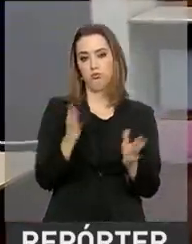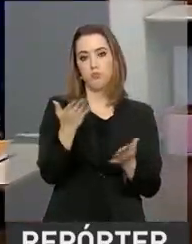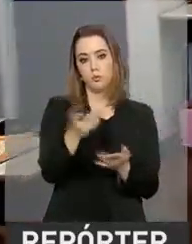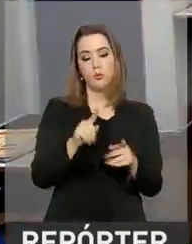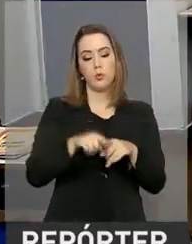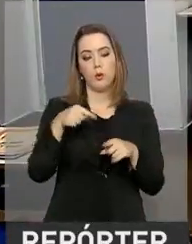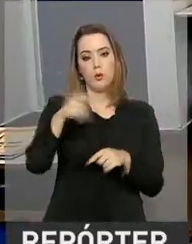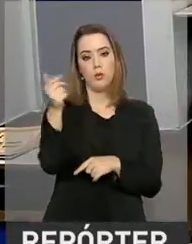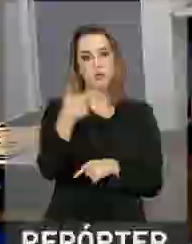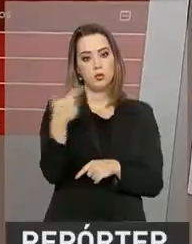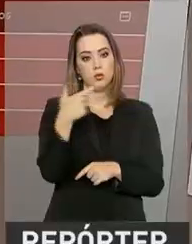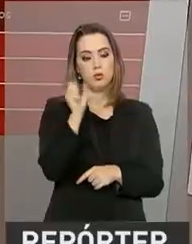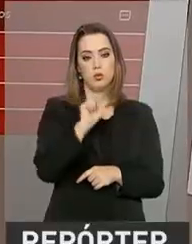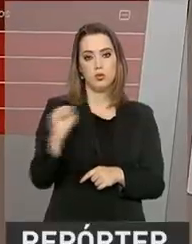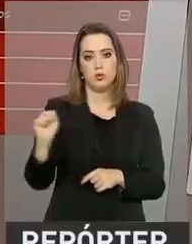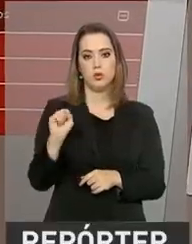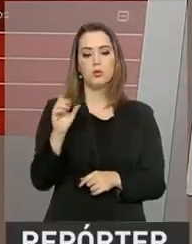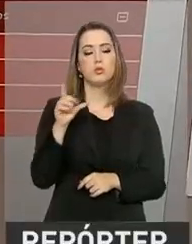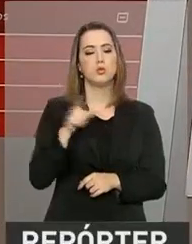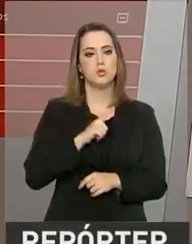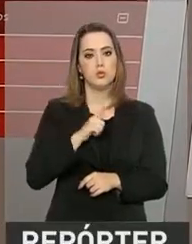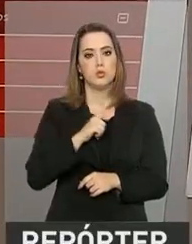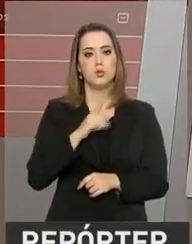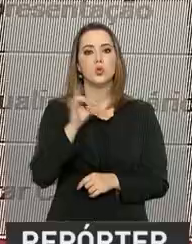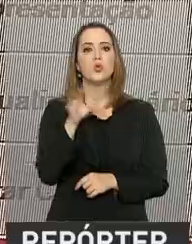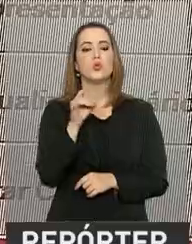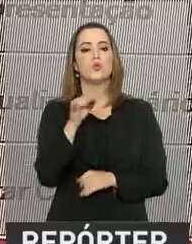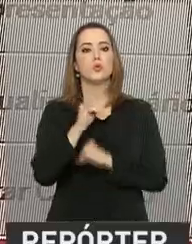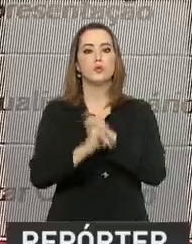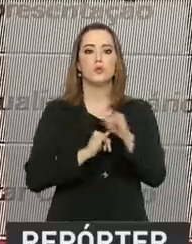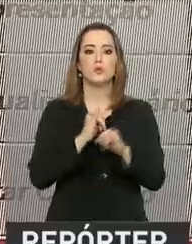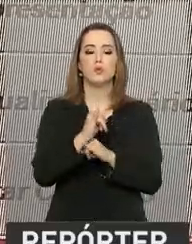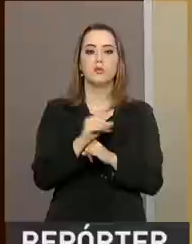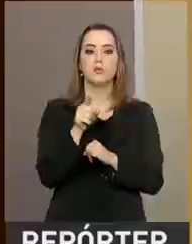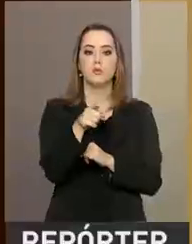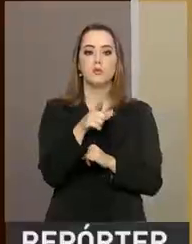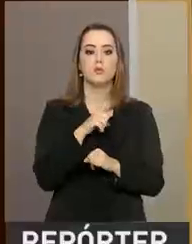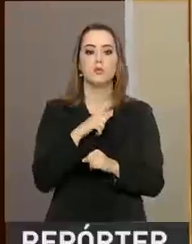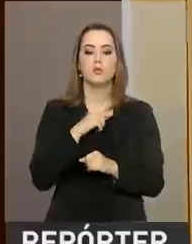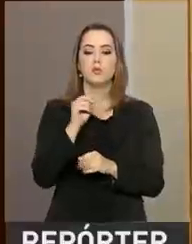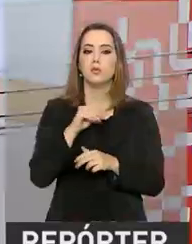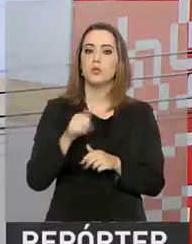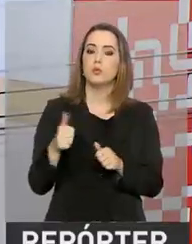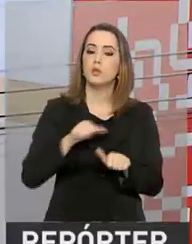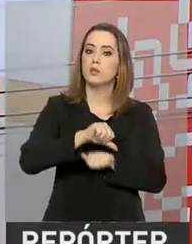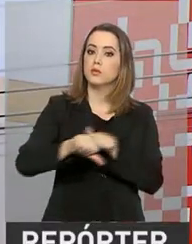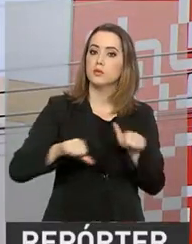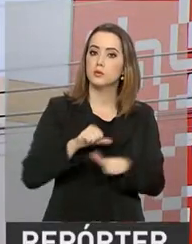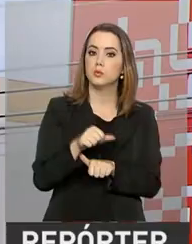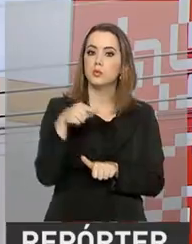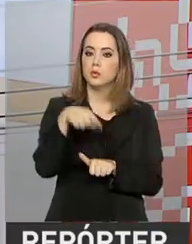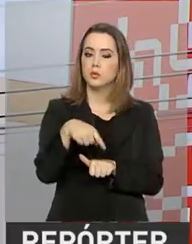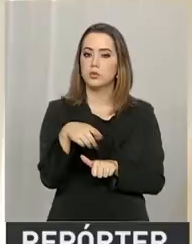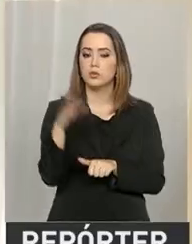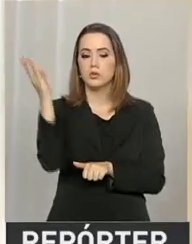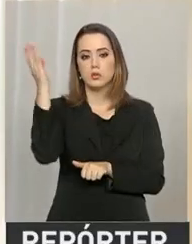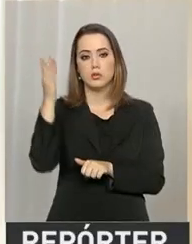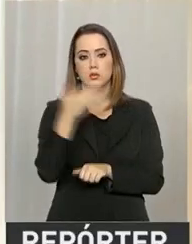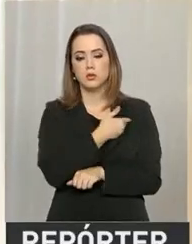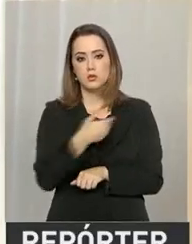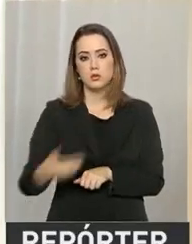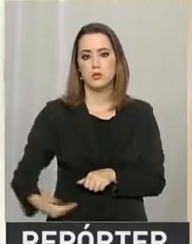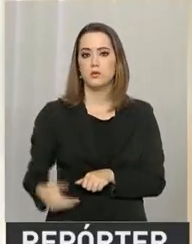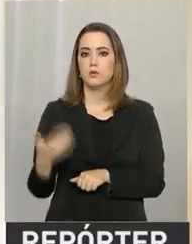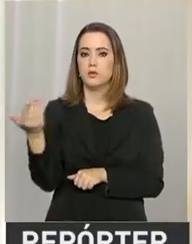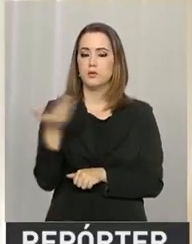avaliação estará disponível apenas por meio digital no site do INEP com essa mudança o governo espera economizar R